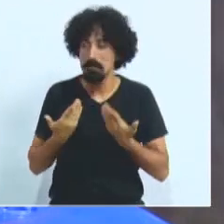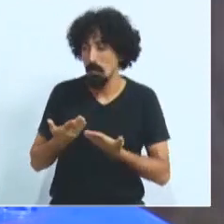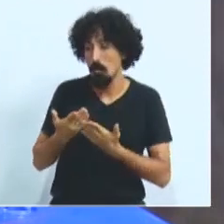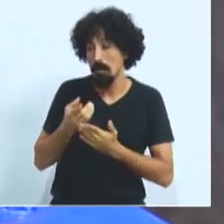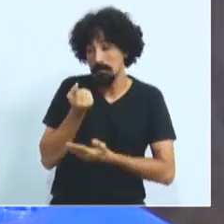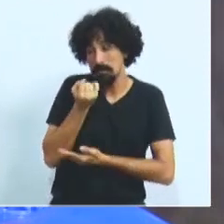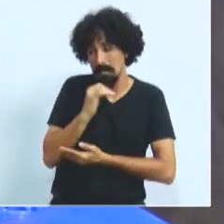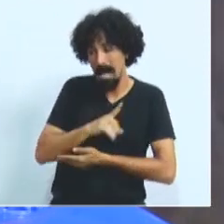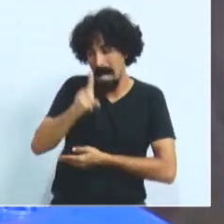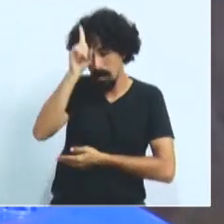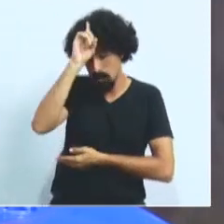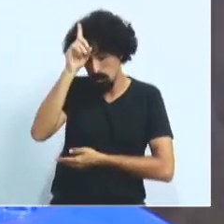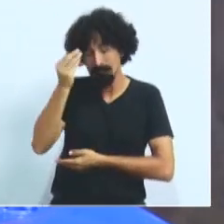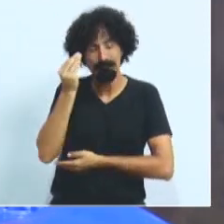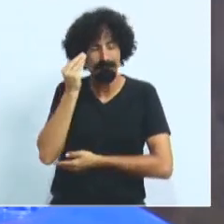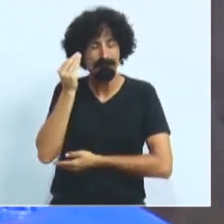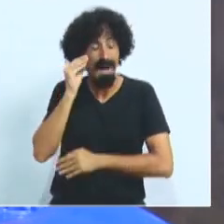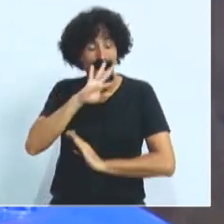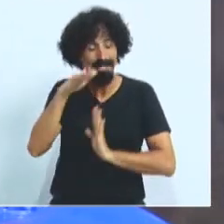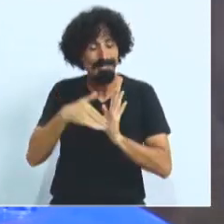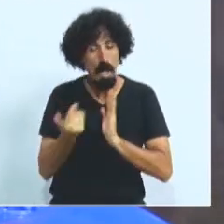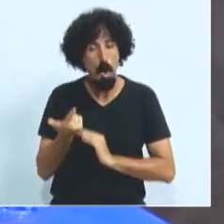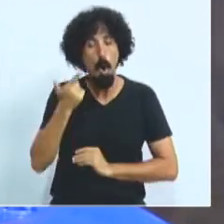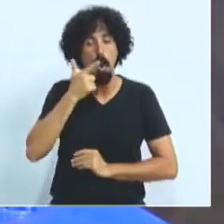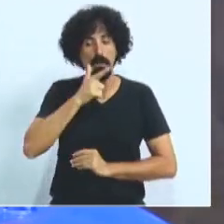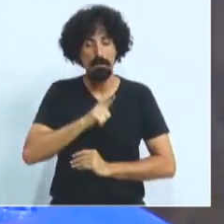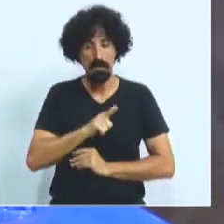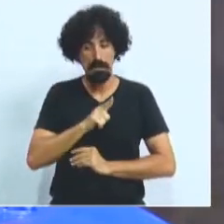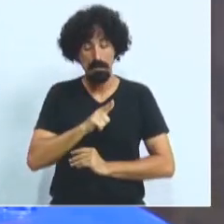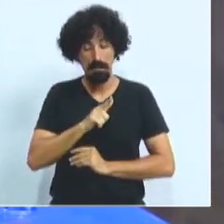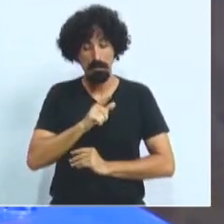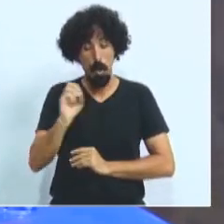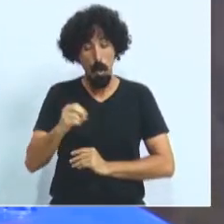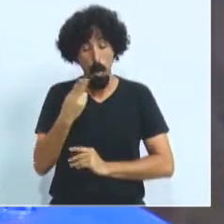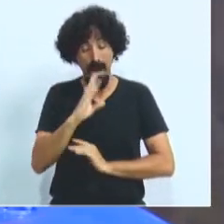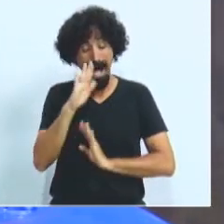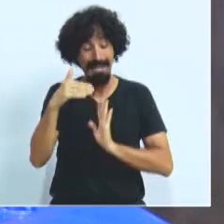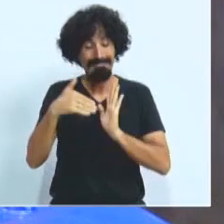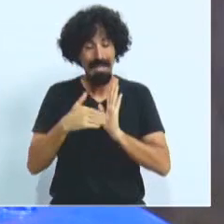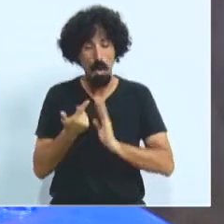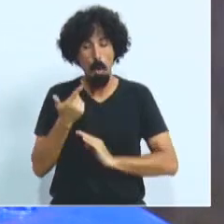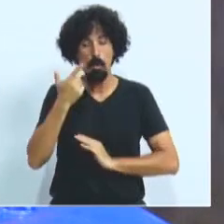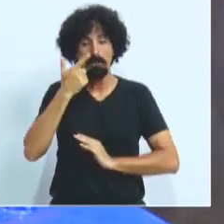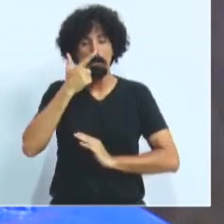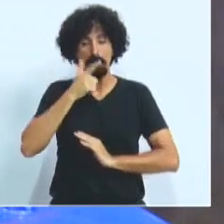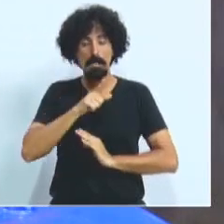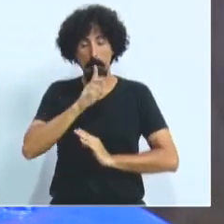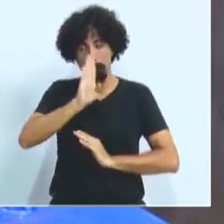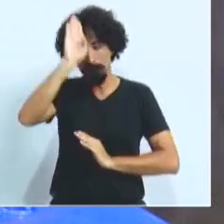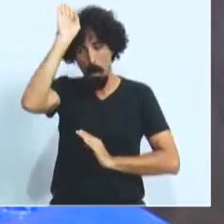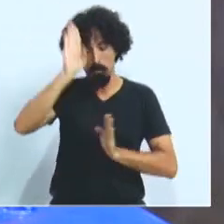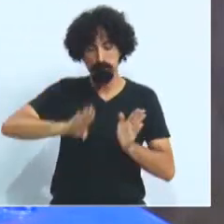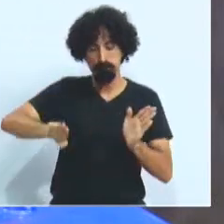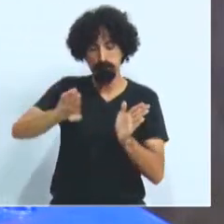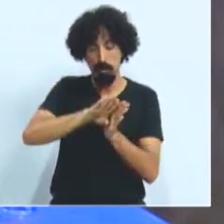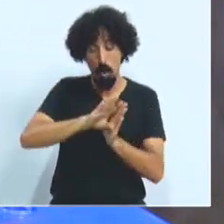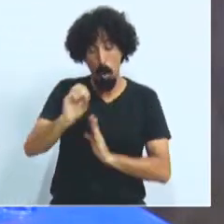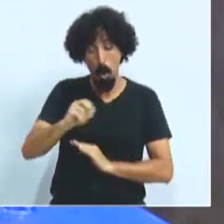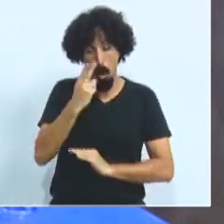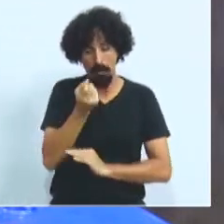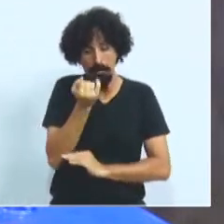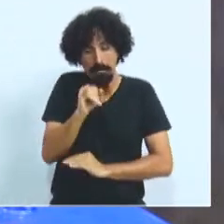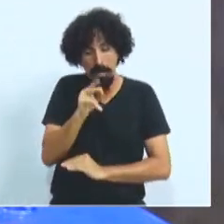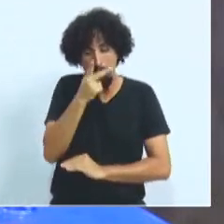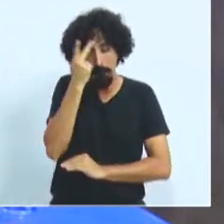conseguir tirar, ou então, se não conseguir, até chegar ao socorro. Uhum. Ou então, até a perda da consciência. Quando